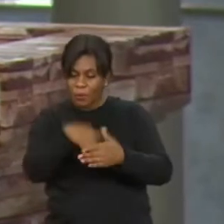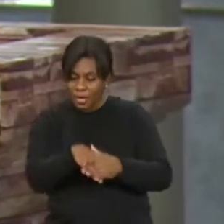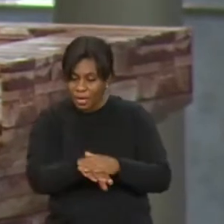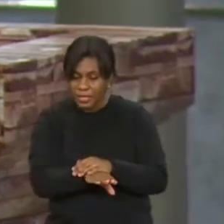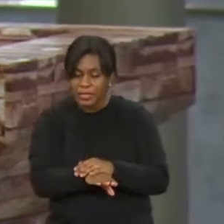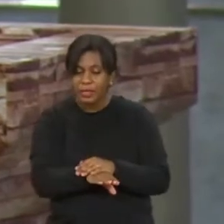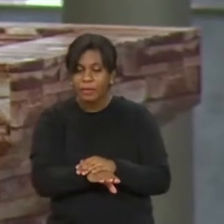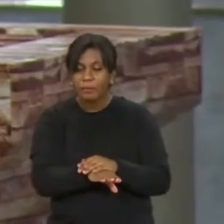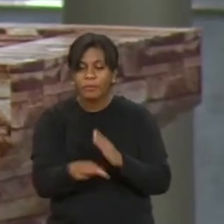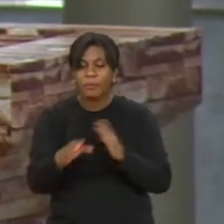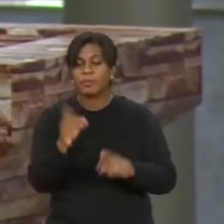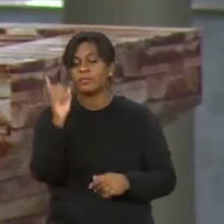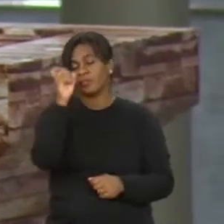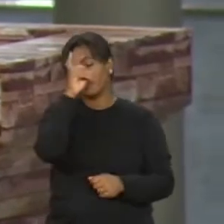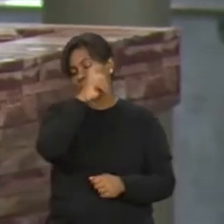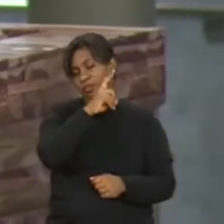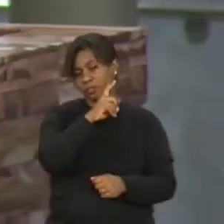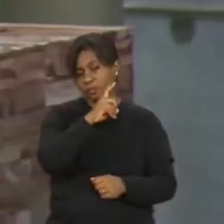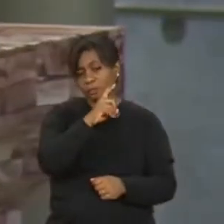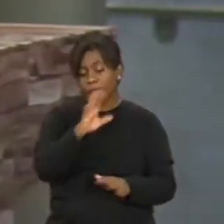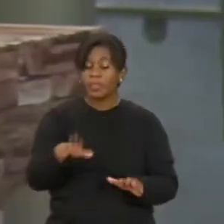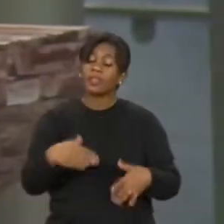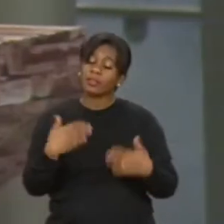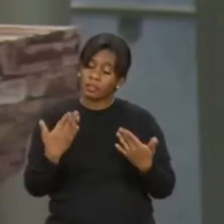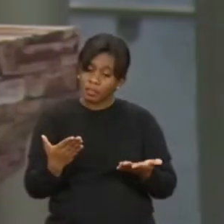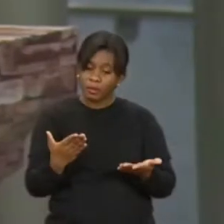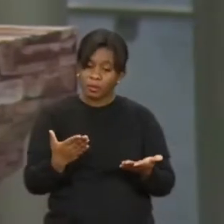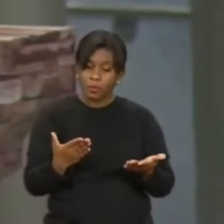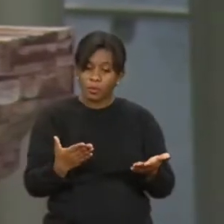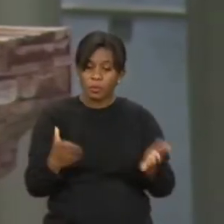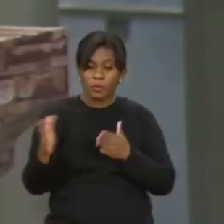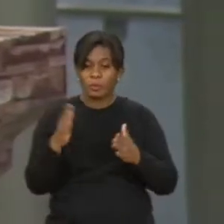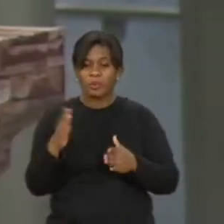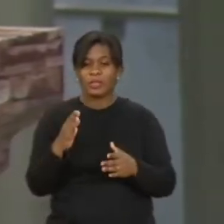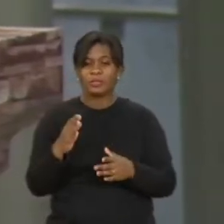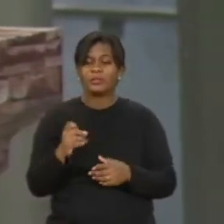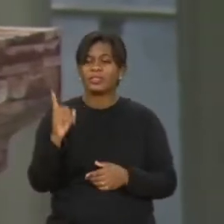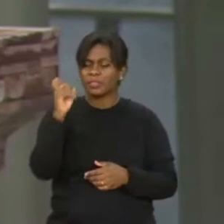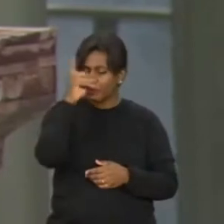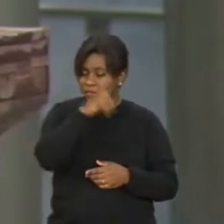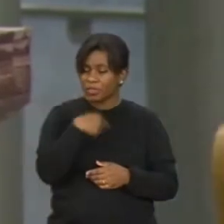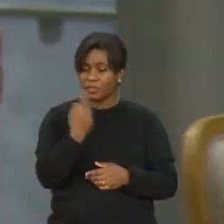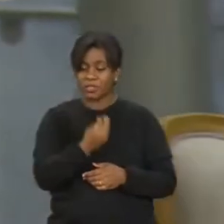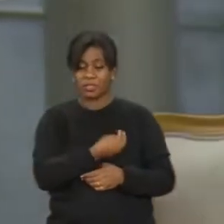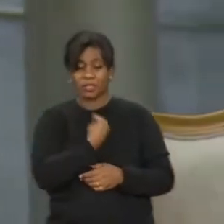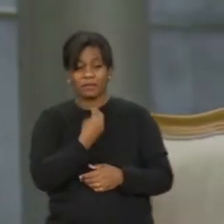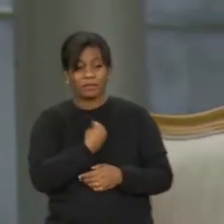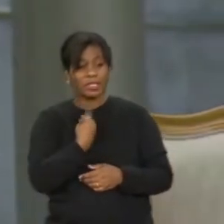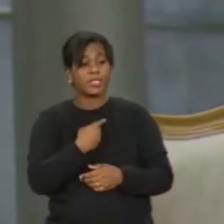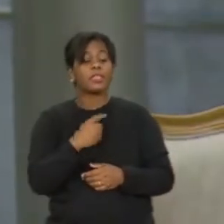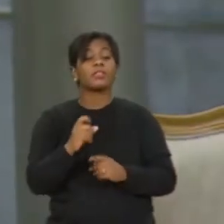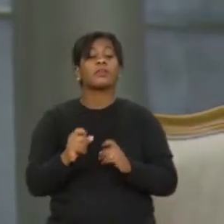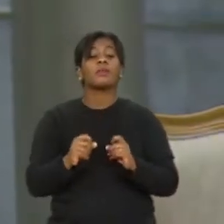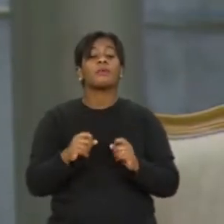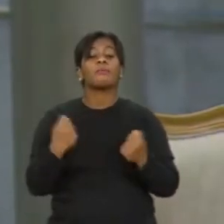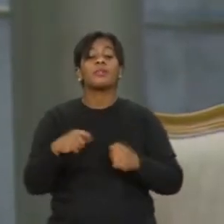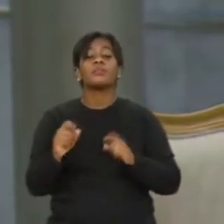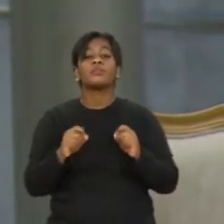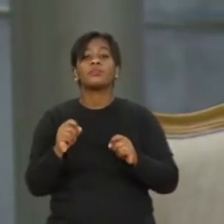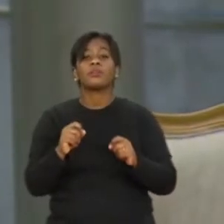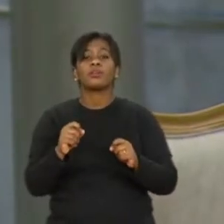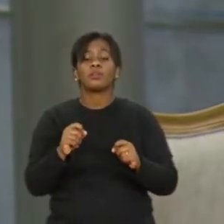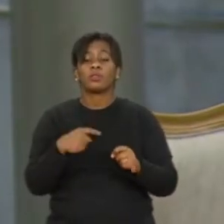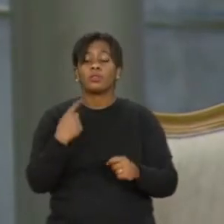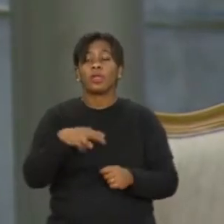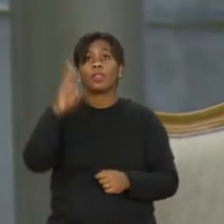difícil. Então, os momentos críticos da nossa vida têm que ser os momentos que mais nós lembramos do que